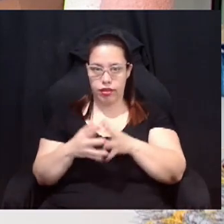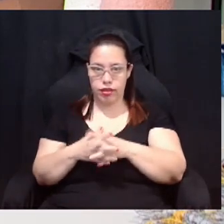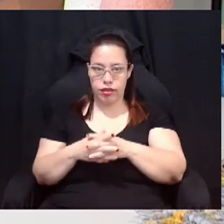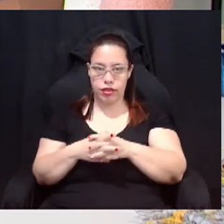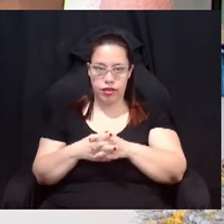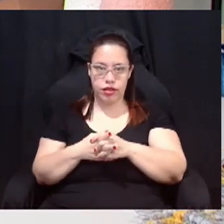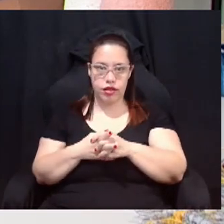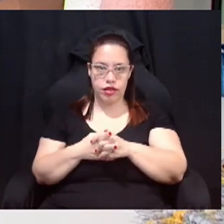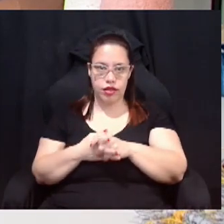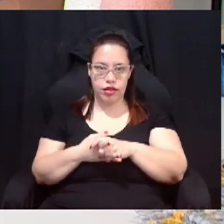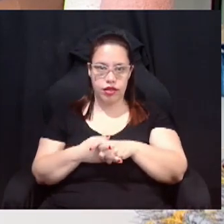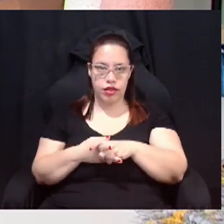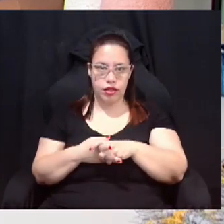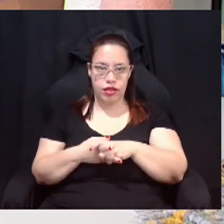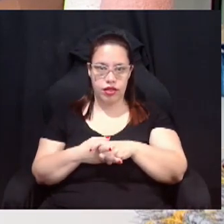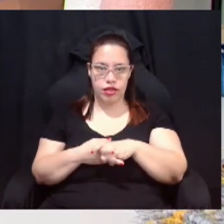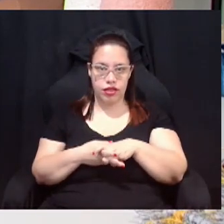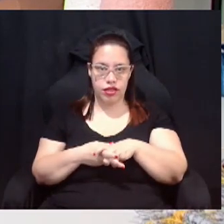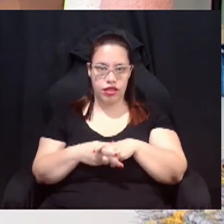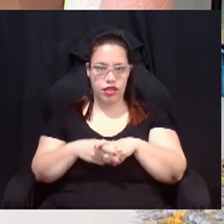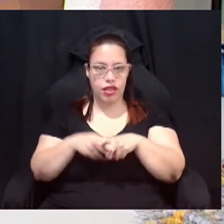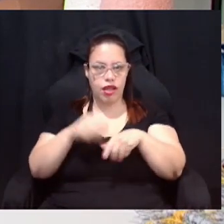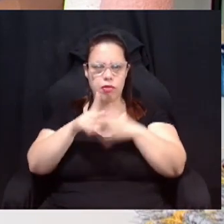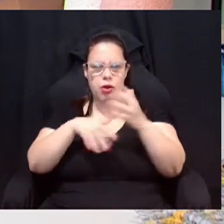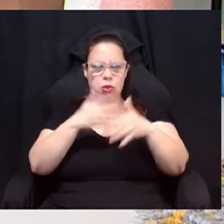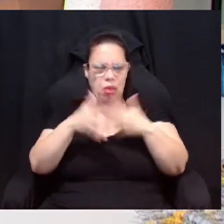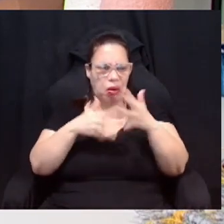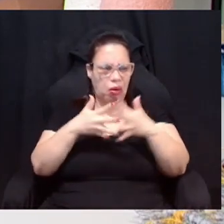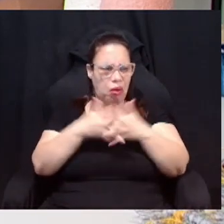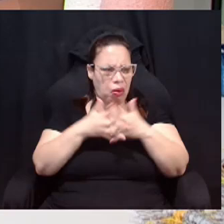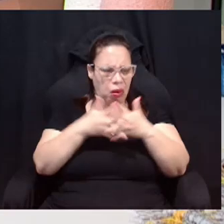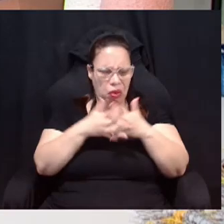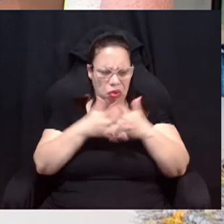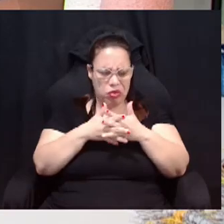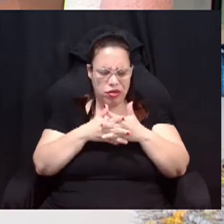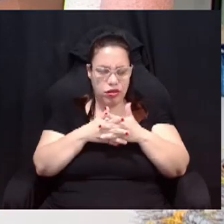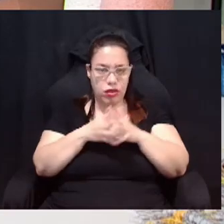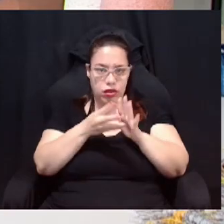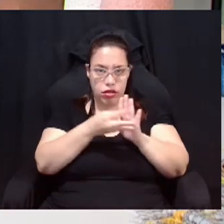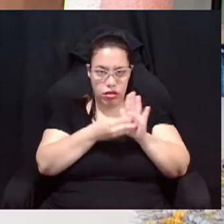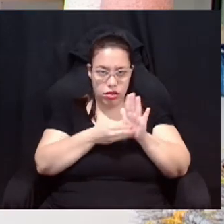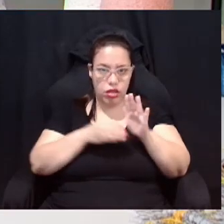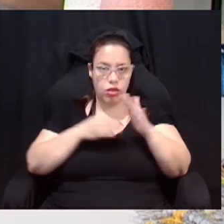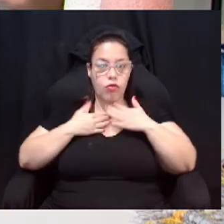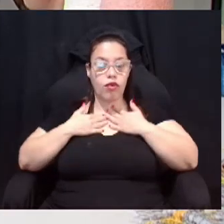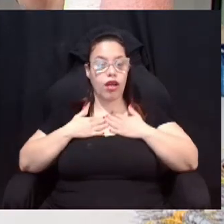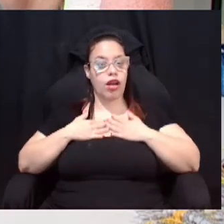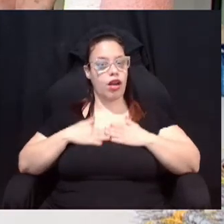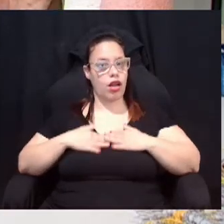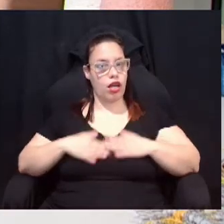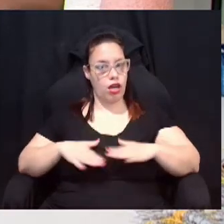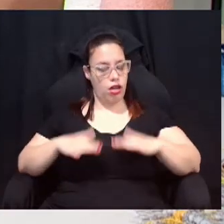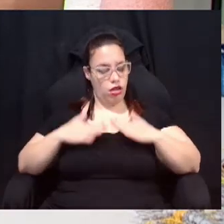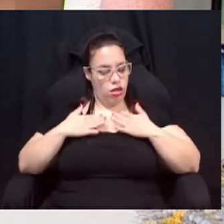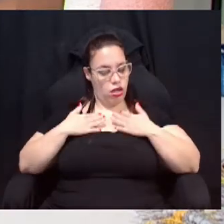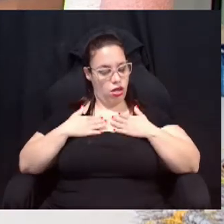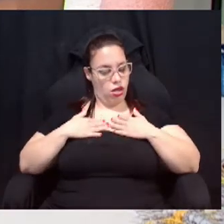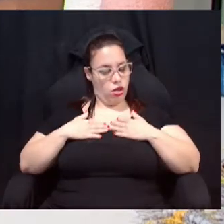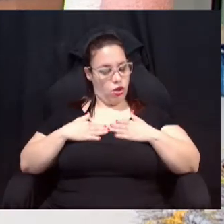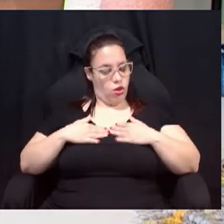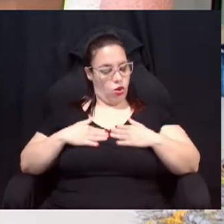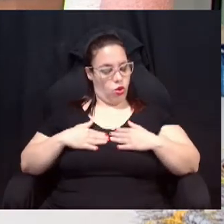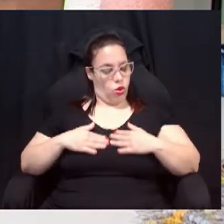tá ficando meio bagunçado, não tá ficando no formato. Fica calmo, vai dar certo,